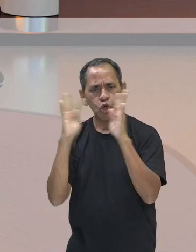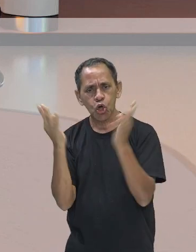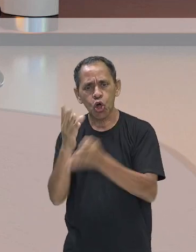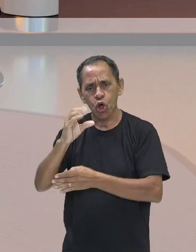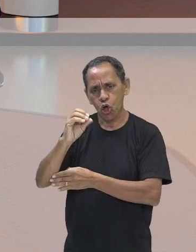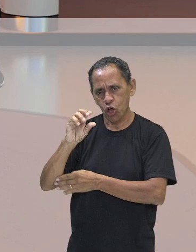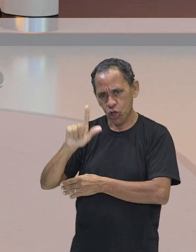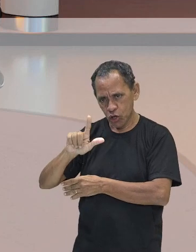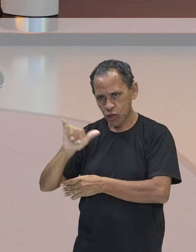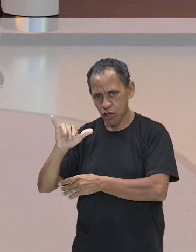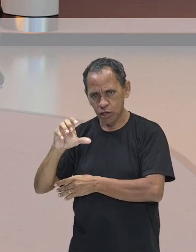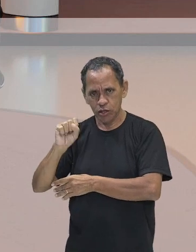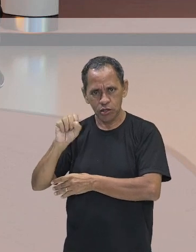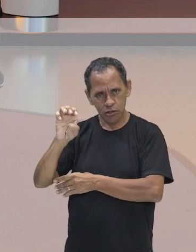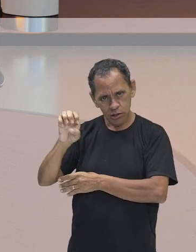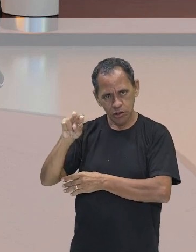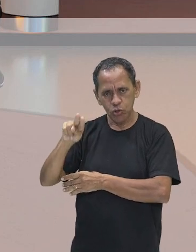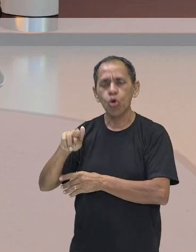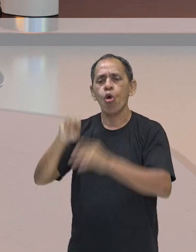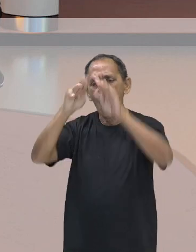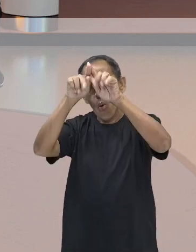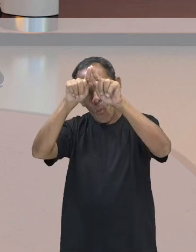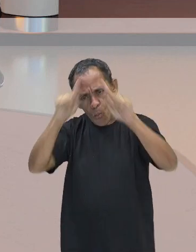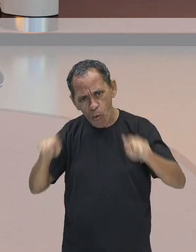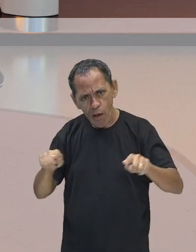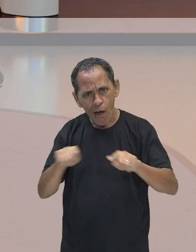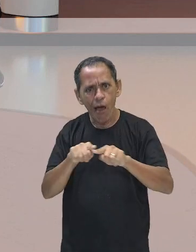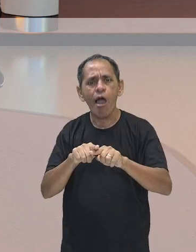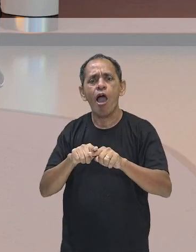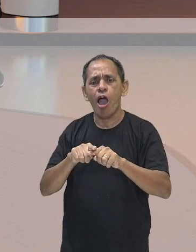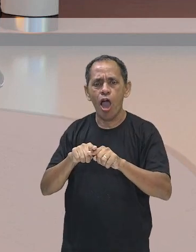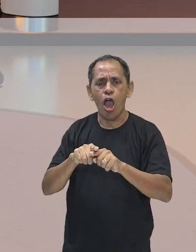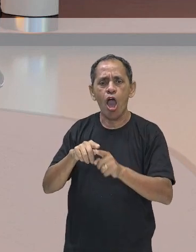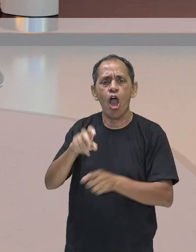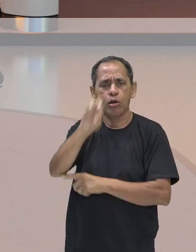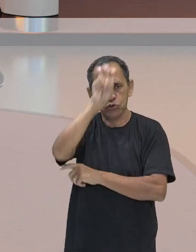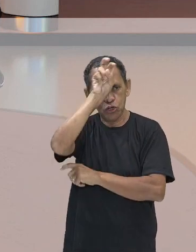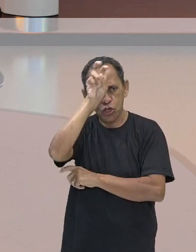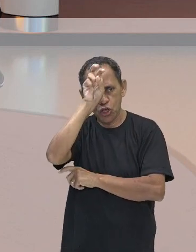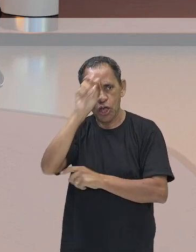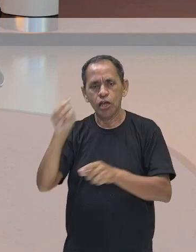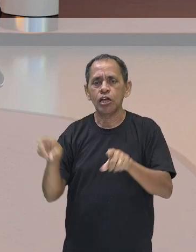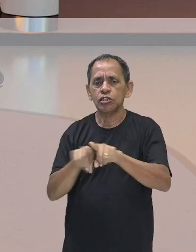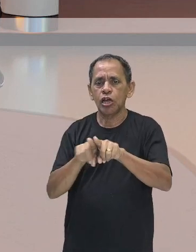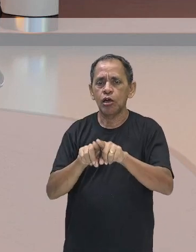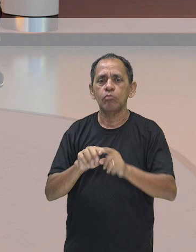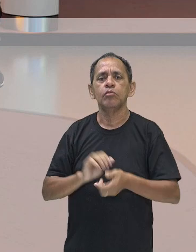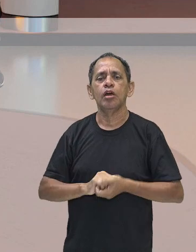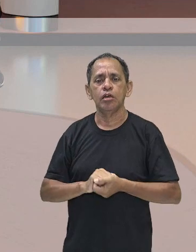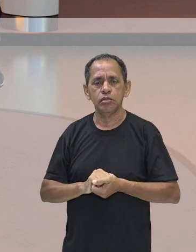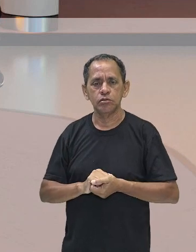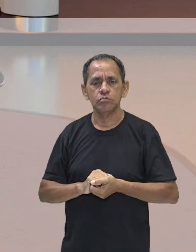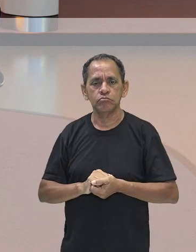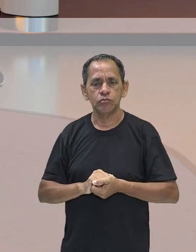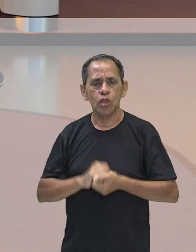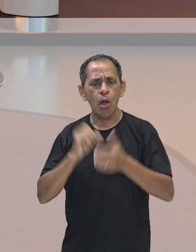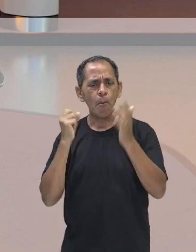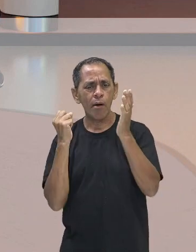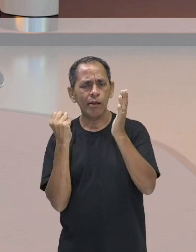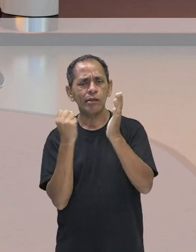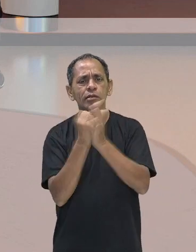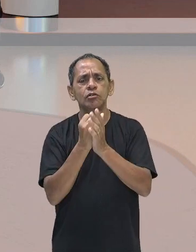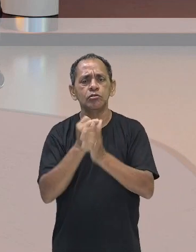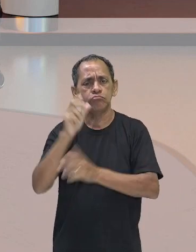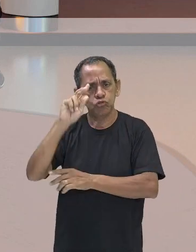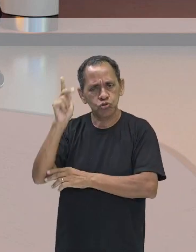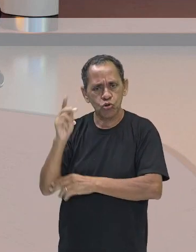ou inclusive até mesmo as pirâmides do Egito, são frutos, são monumentos históricos, são parte ali do patrimônio histórico.